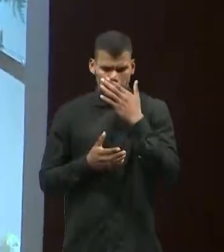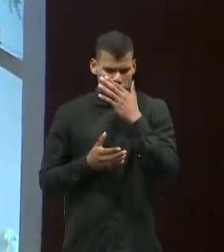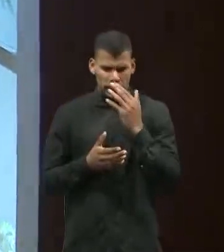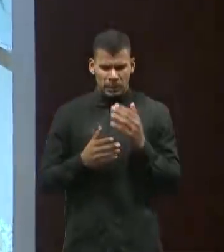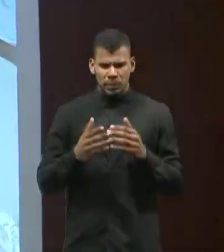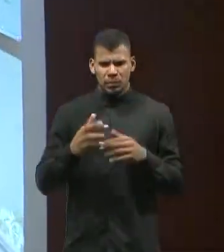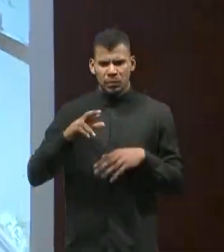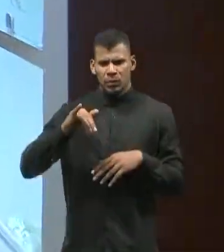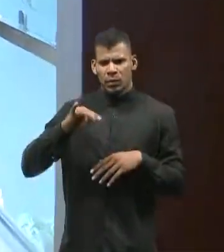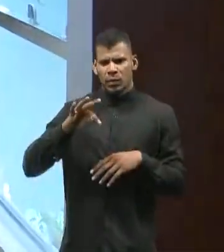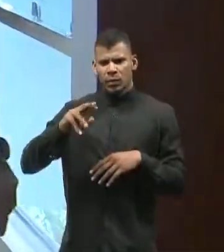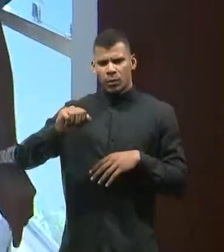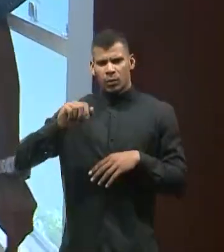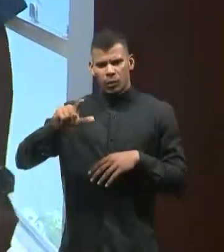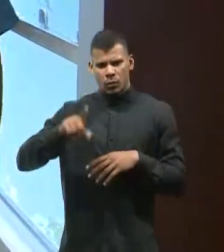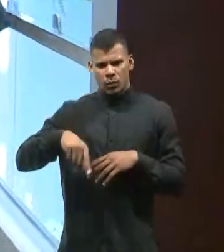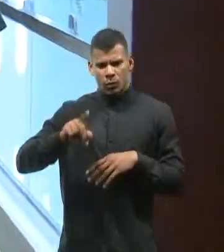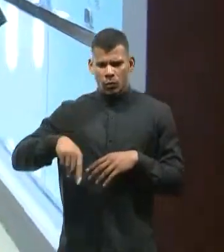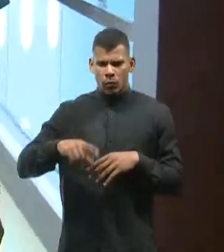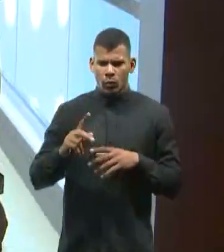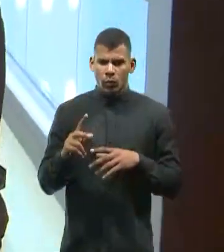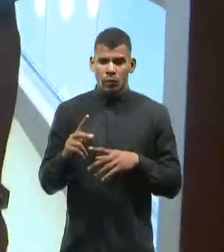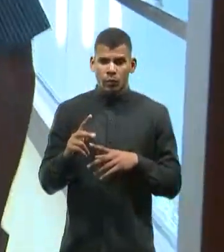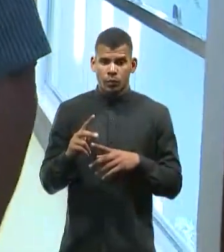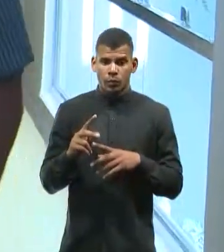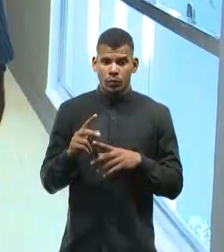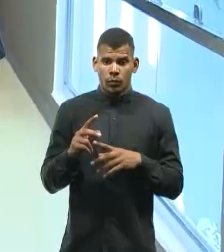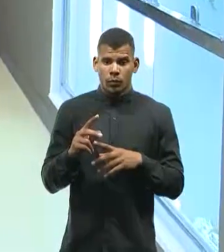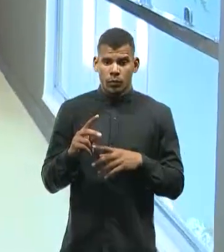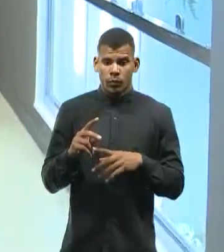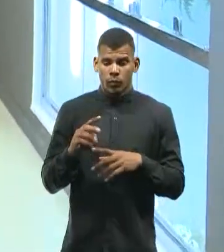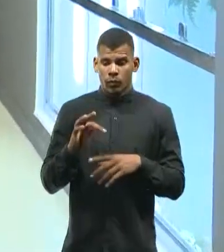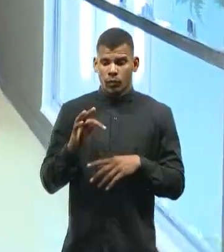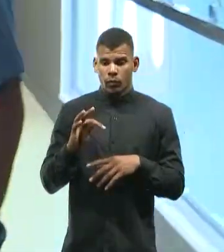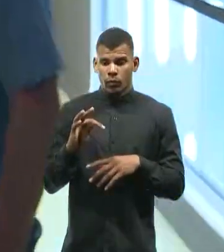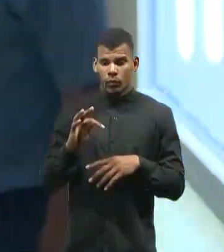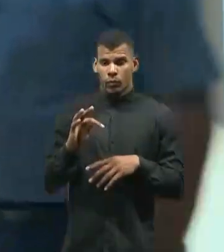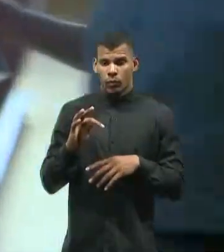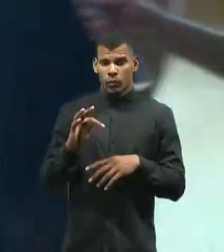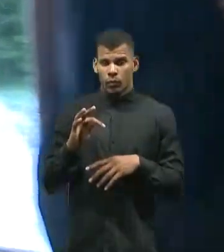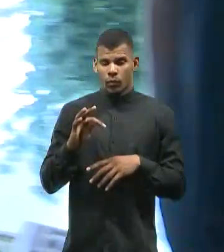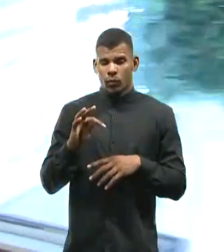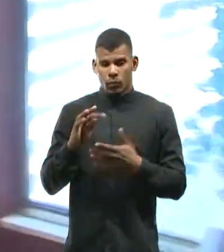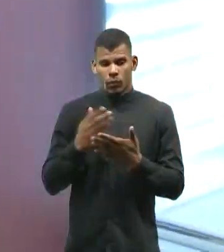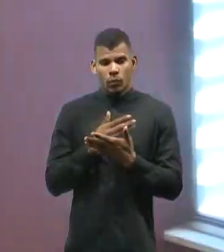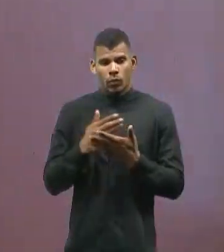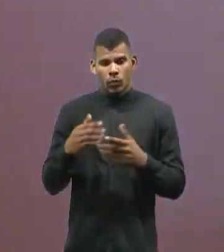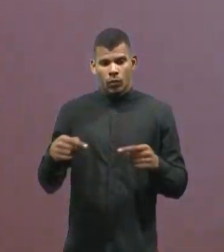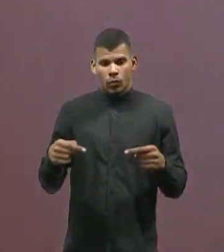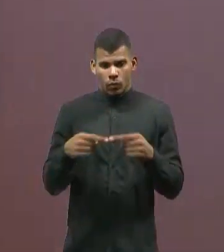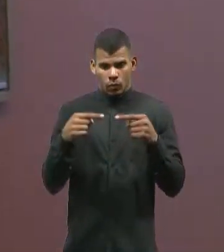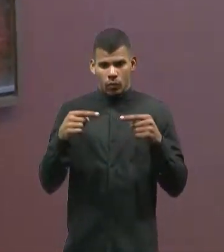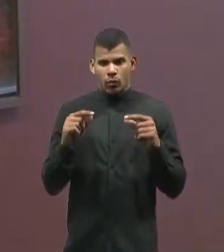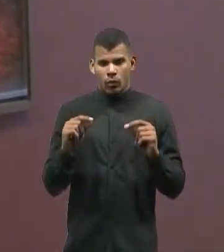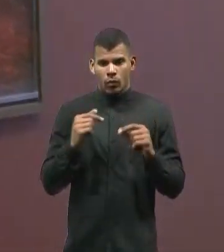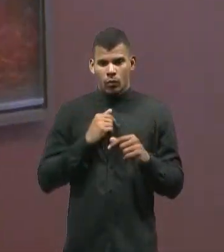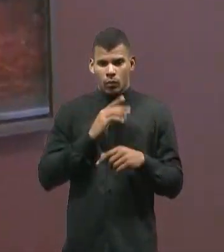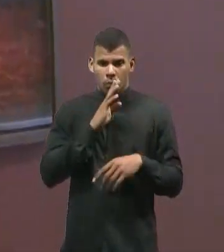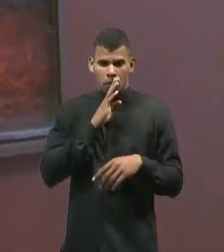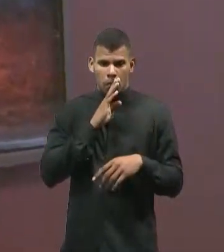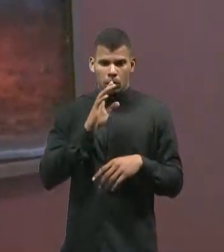alguns rituais que os touros de Tultepec, tem alguma coisa relacionada à procissão do silêncio,